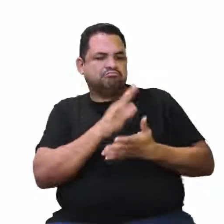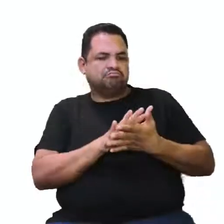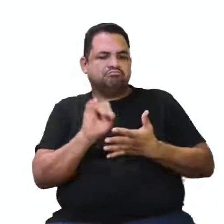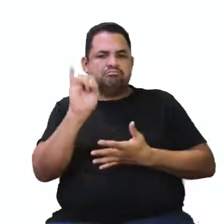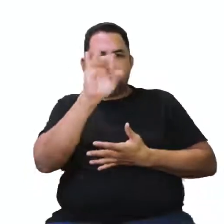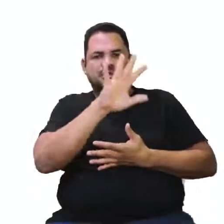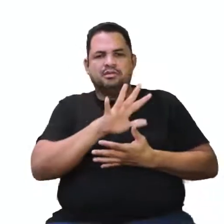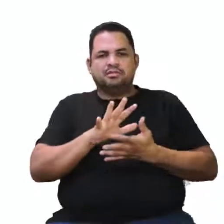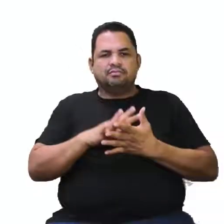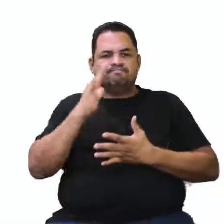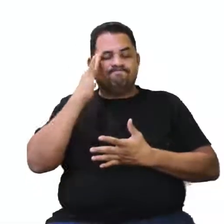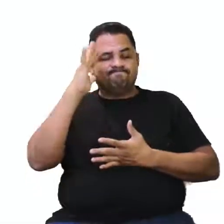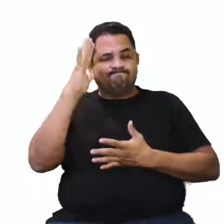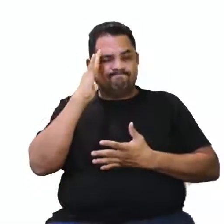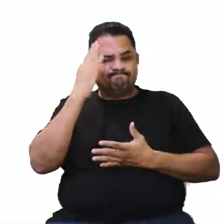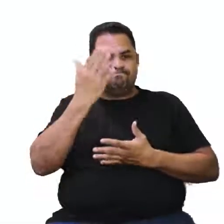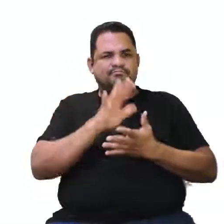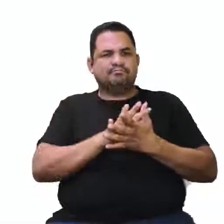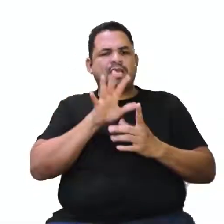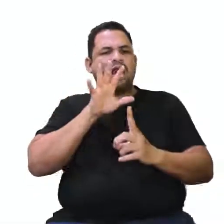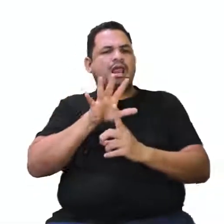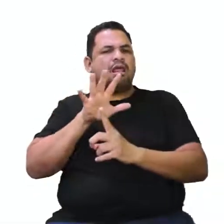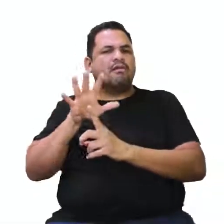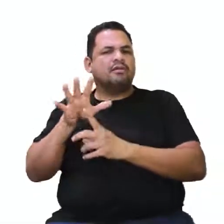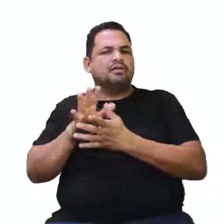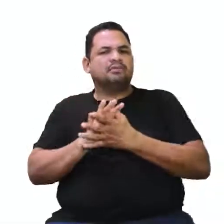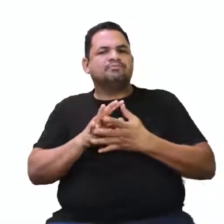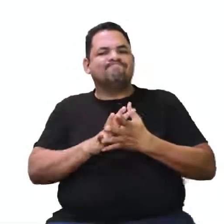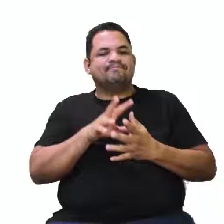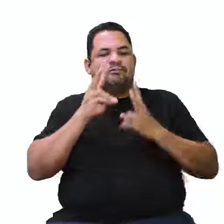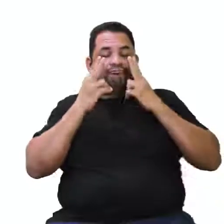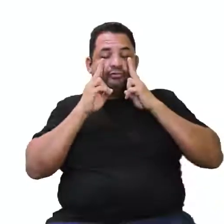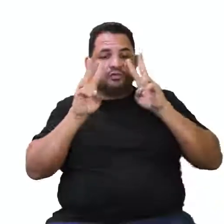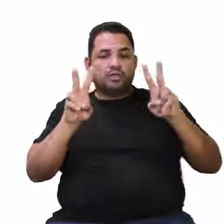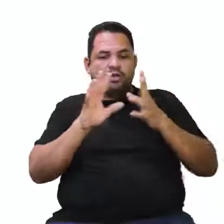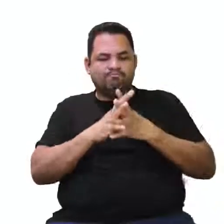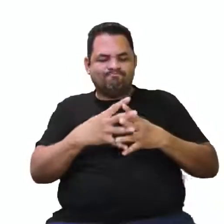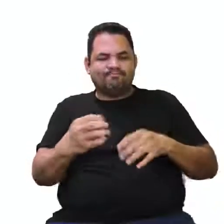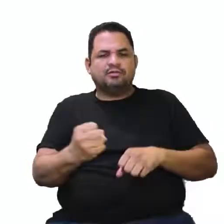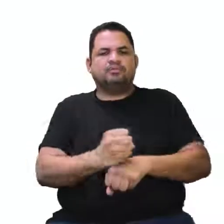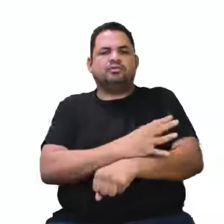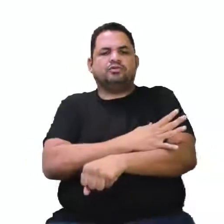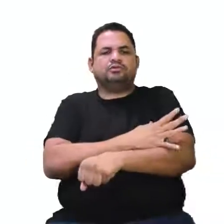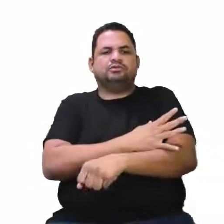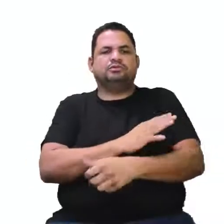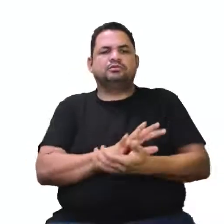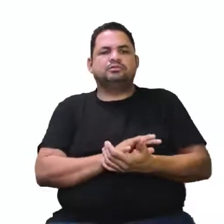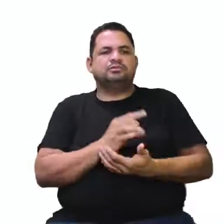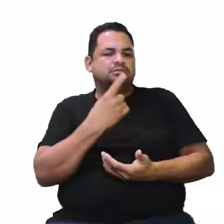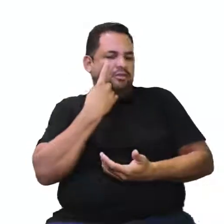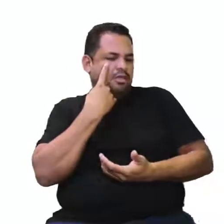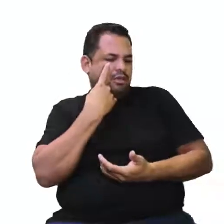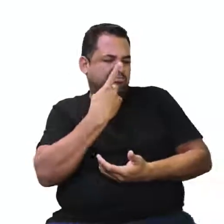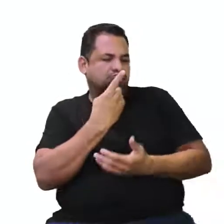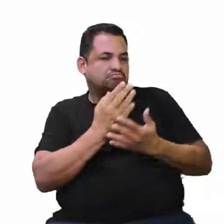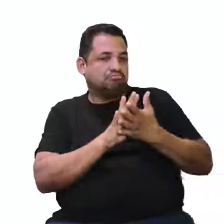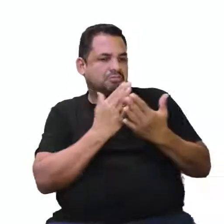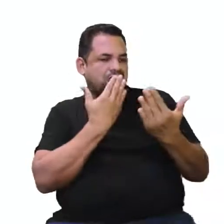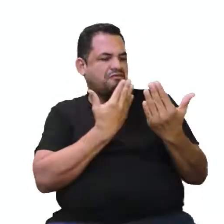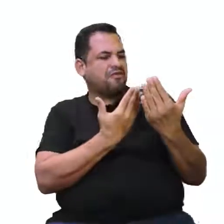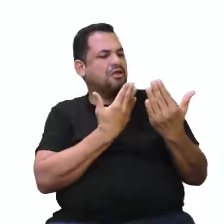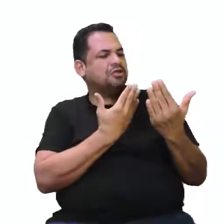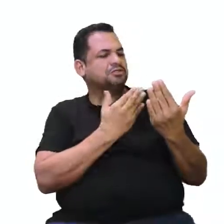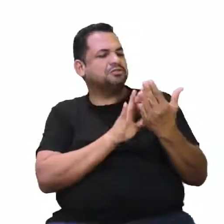que eu transpareço, ela tem aí um impacto visual e emocional, né? Eu me enxergo bela,